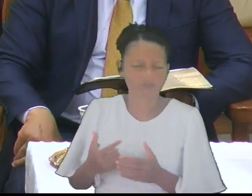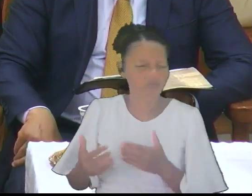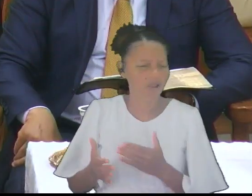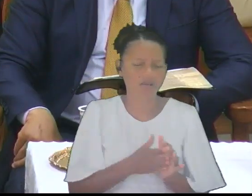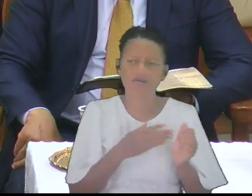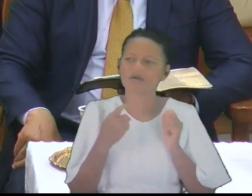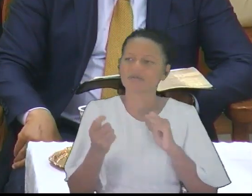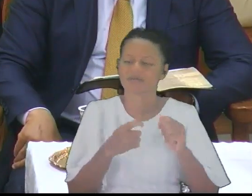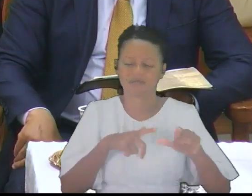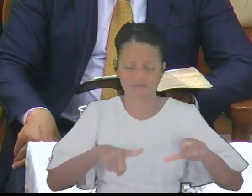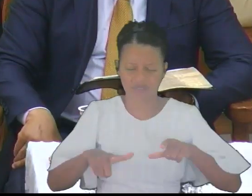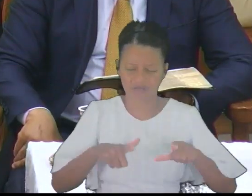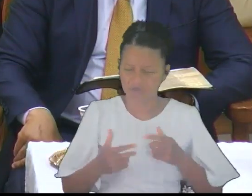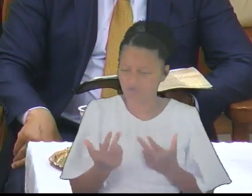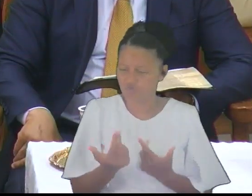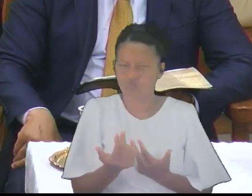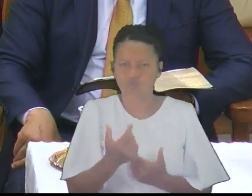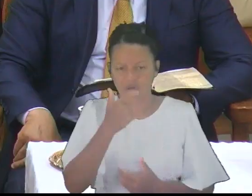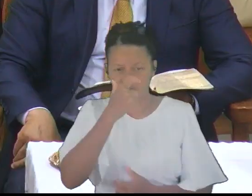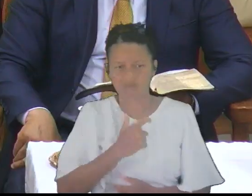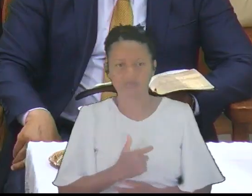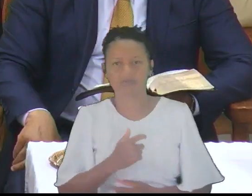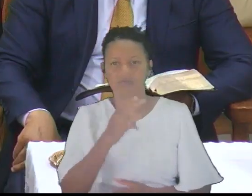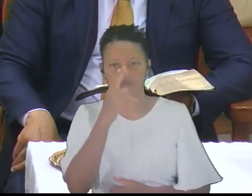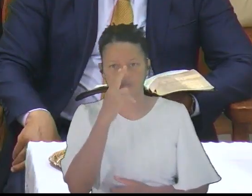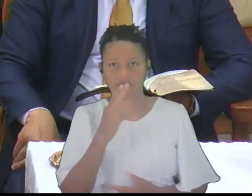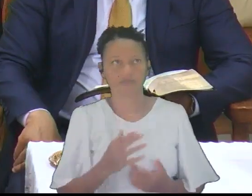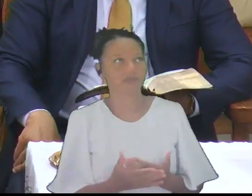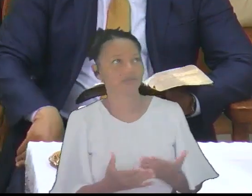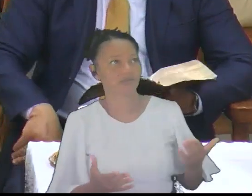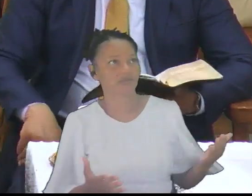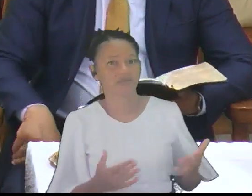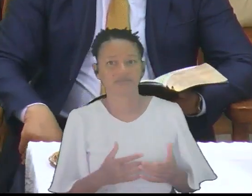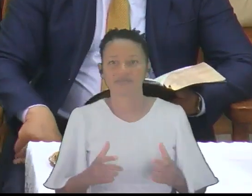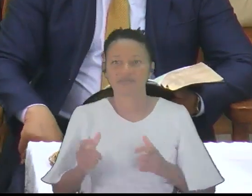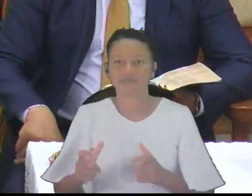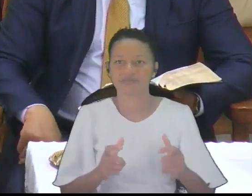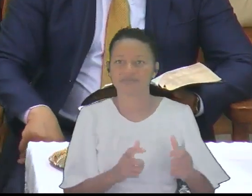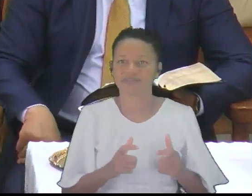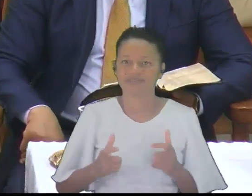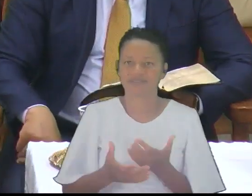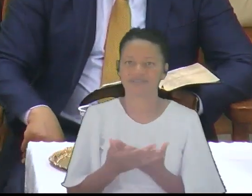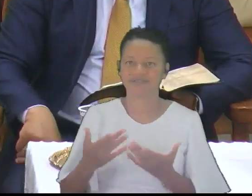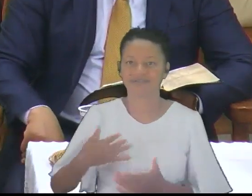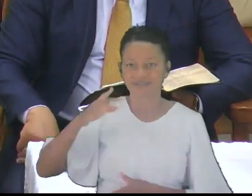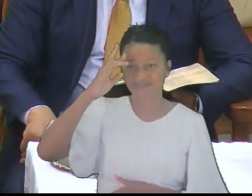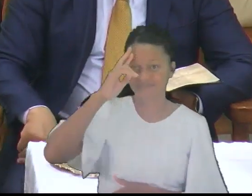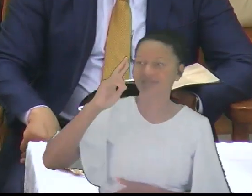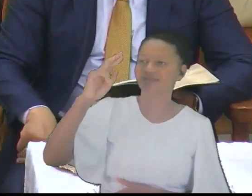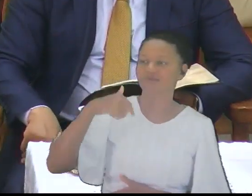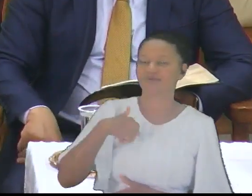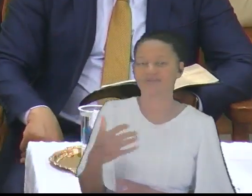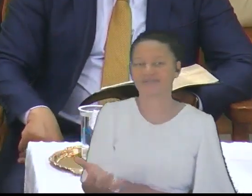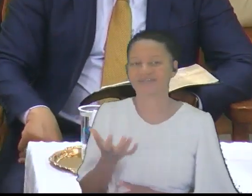aleluia, onde eu trabalho, que eu seja o mesmo crente em qualquer lugar. Senhor, eu quero ser um